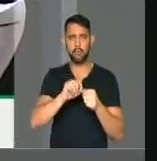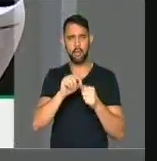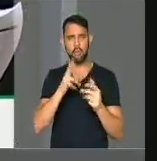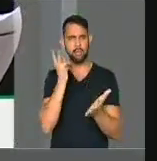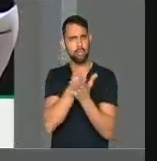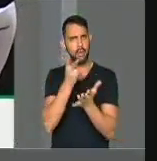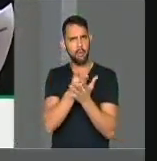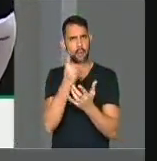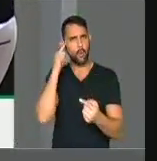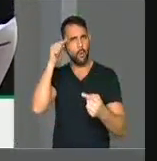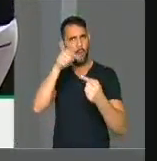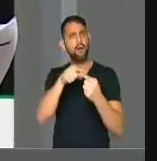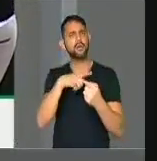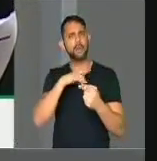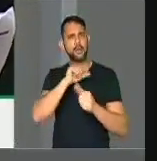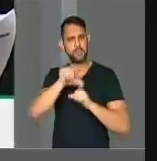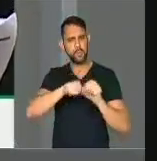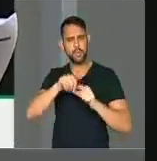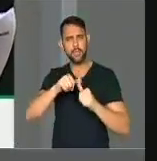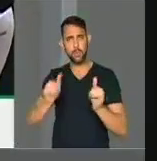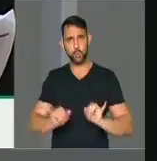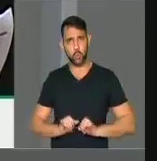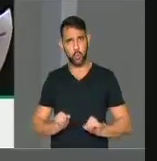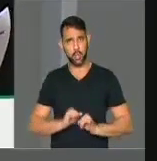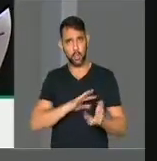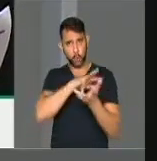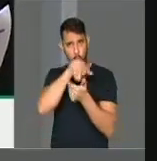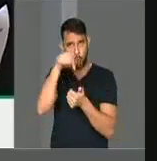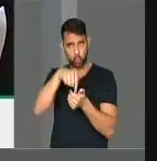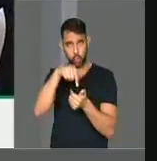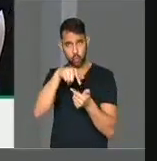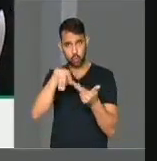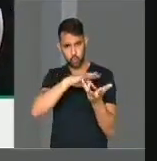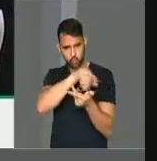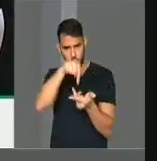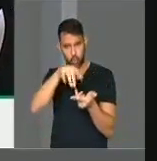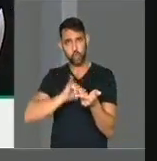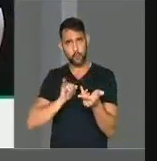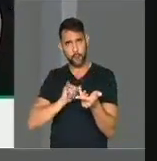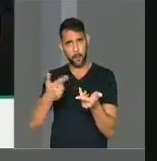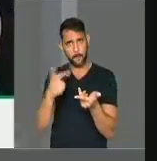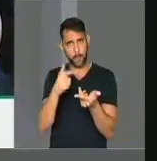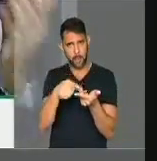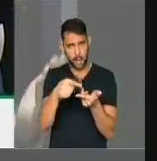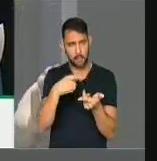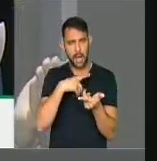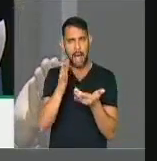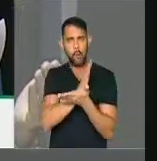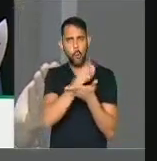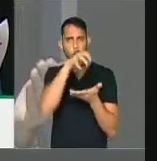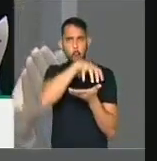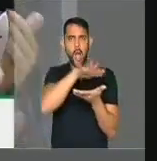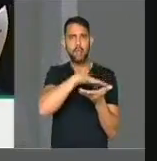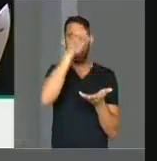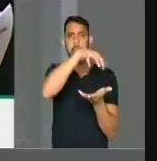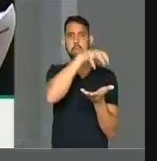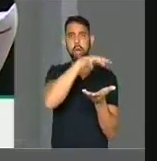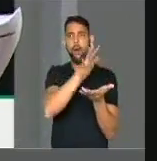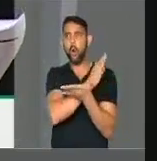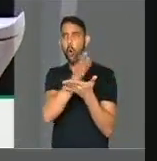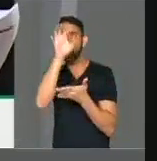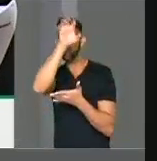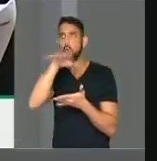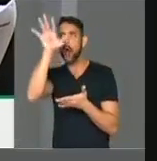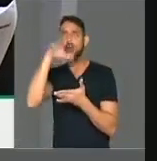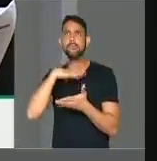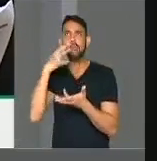em consequência das alterações sofridas por nosso planeta, às vezes, em determinadas regiões, há muita chuva. Em